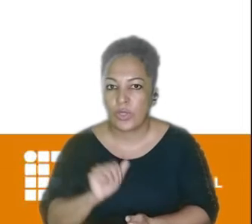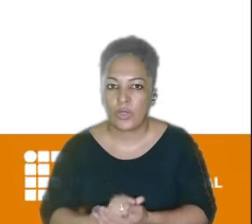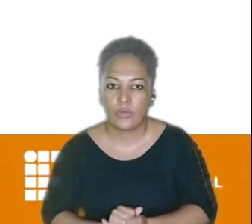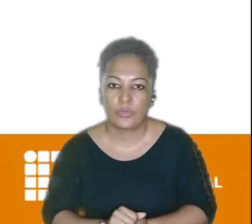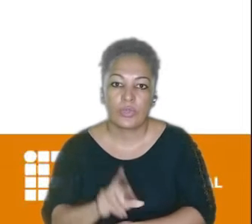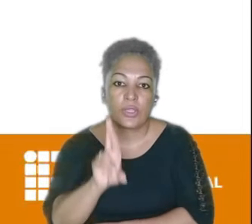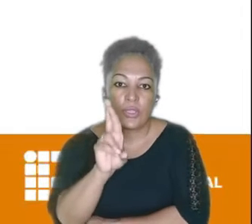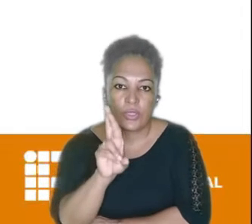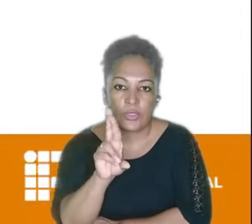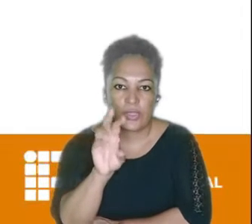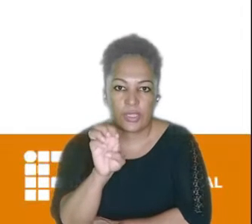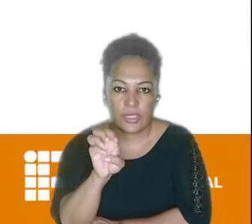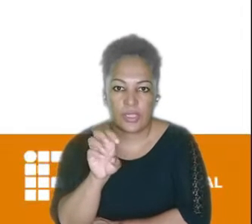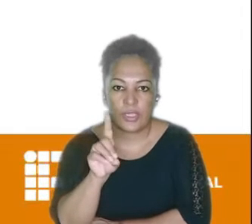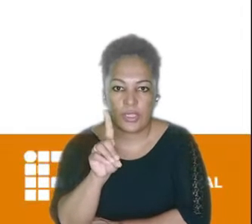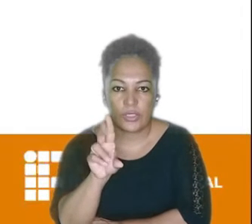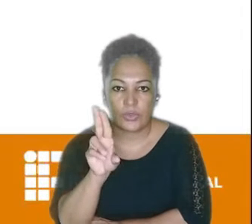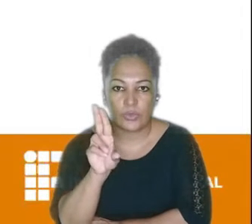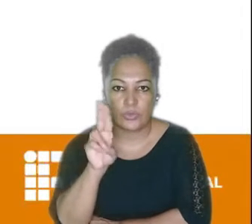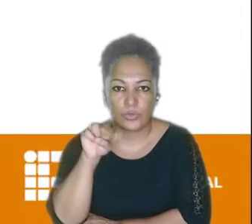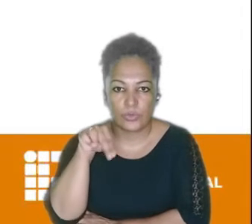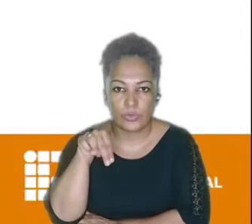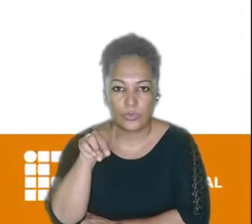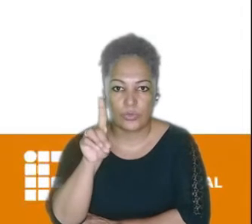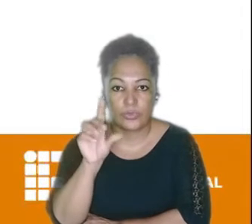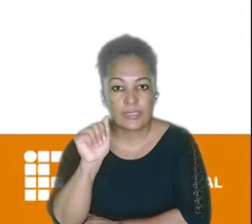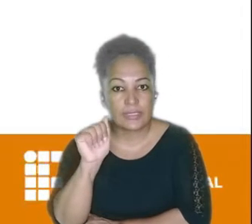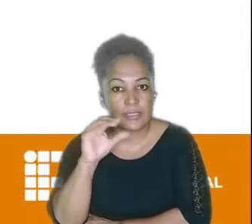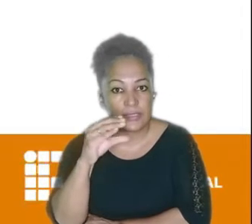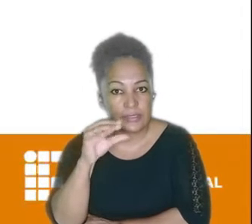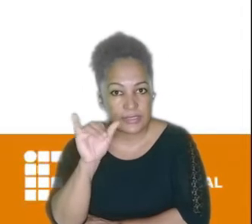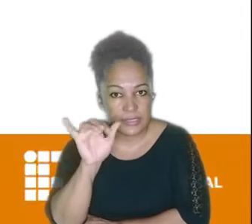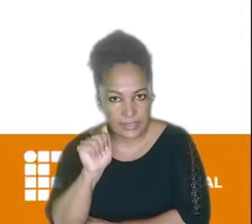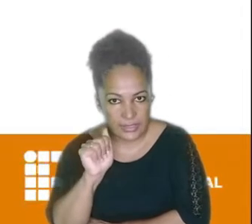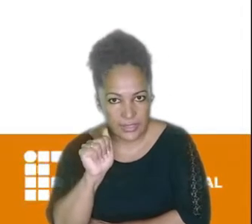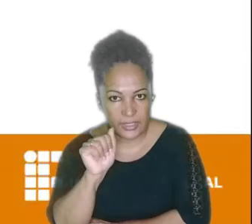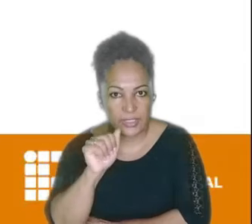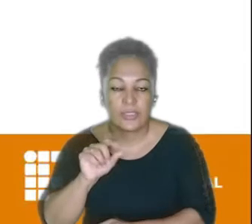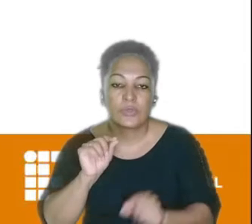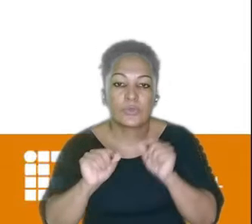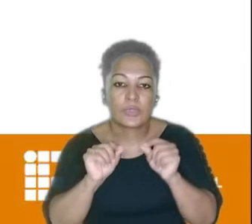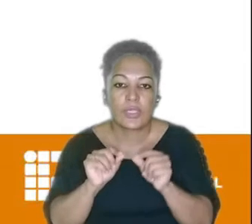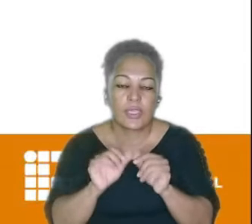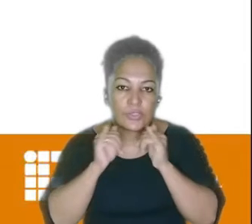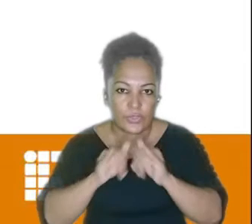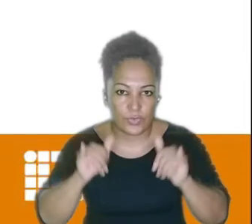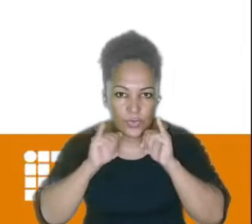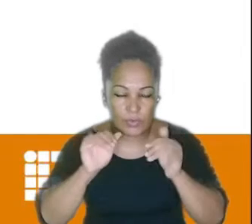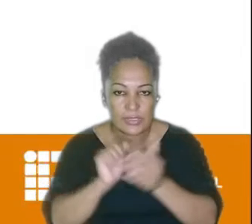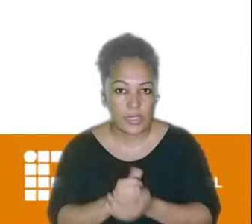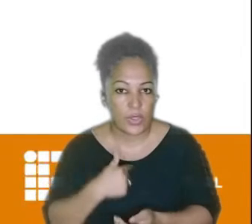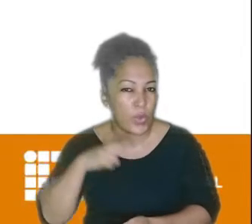chamado redundância de dados. Não existem dados repetidos em um banco de dados.